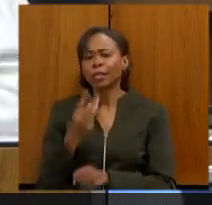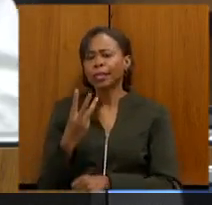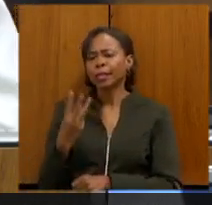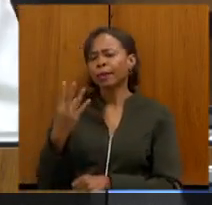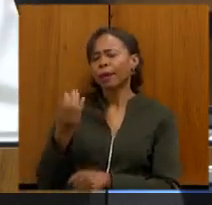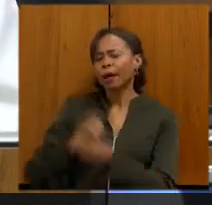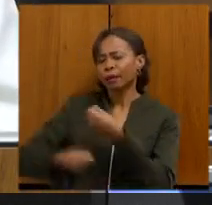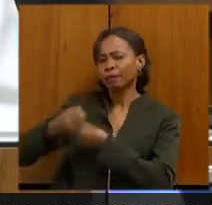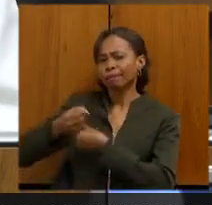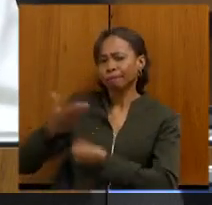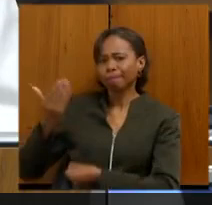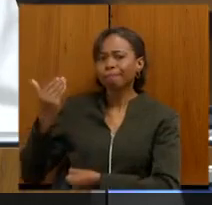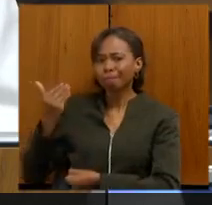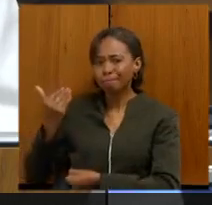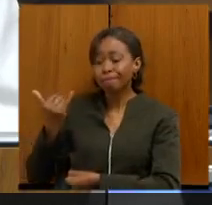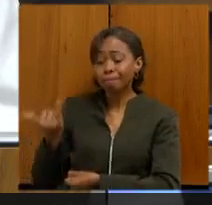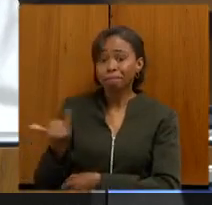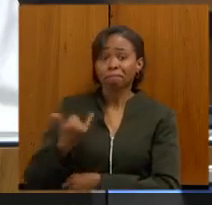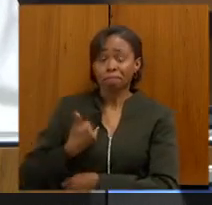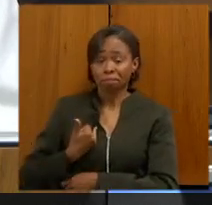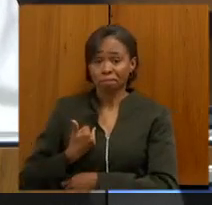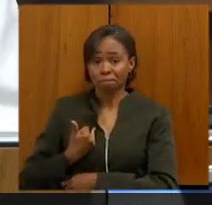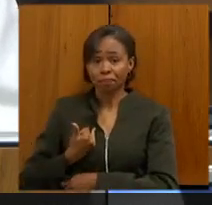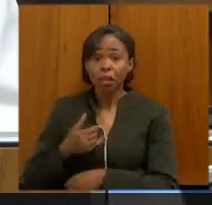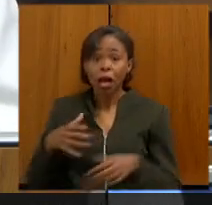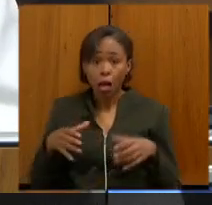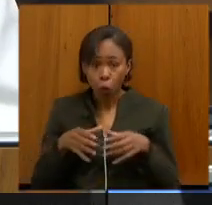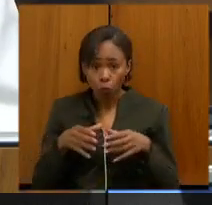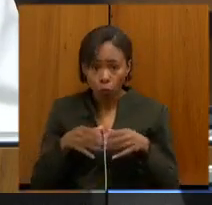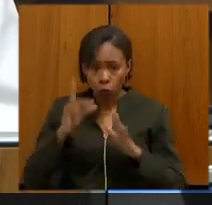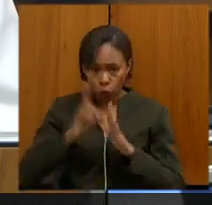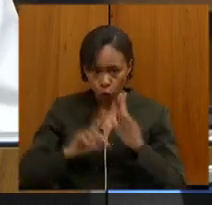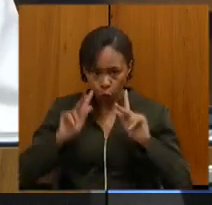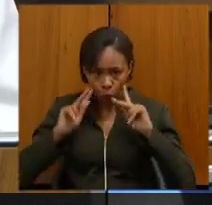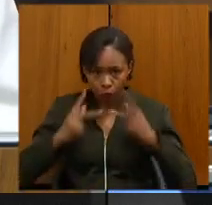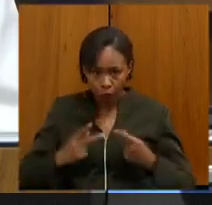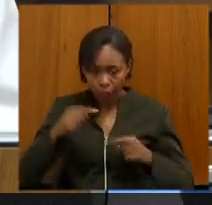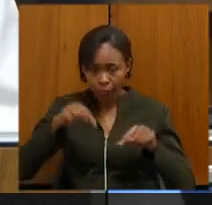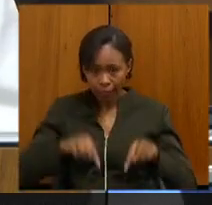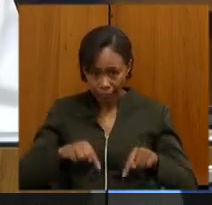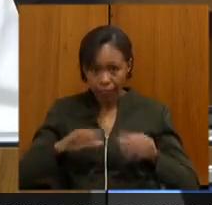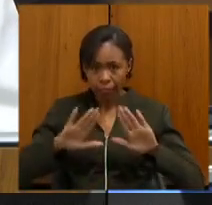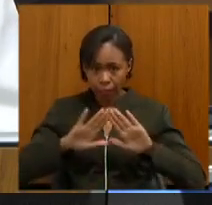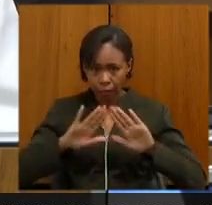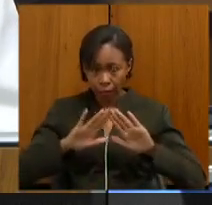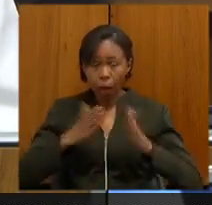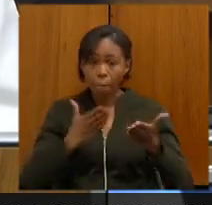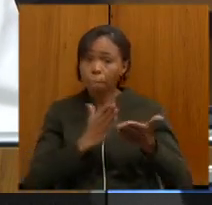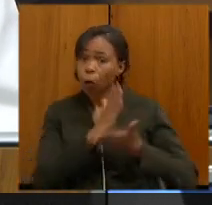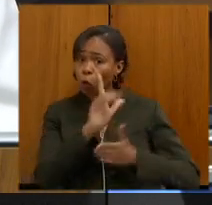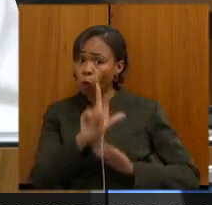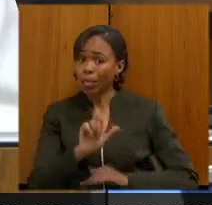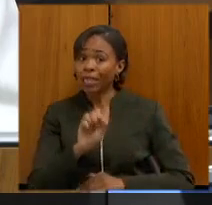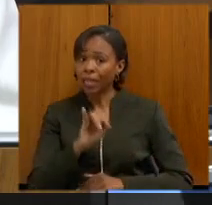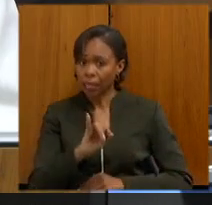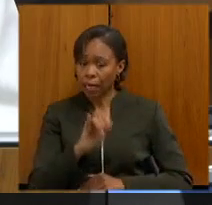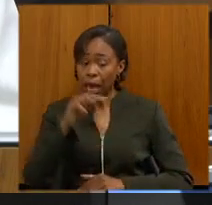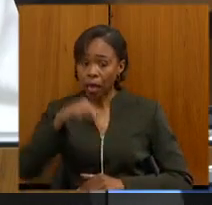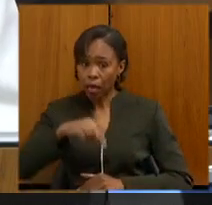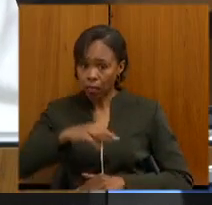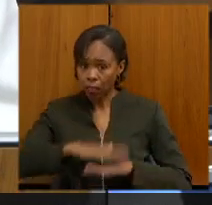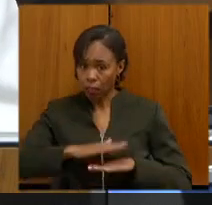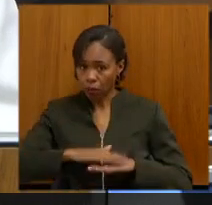e a comissão de ter irmã da Assembleia já chegou aprovam a lei conseguiu aprovar na